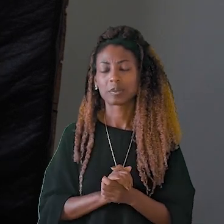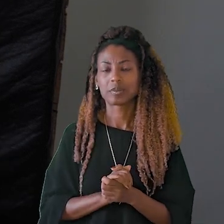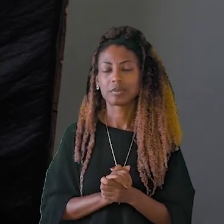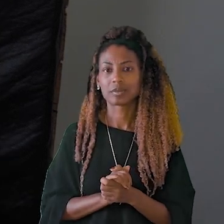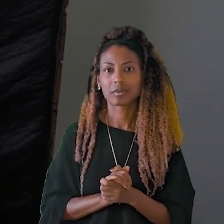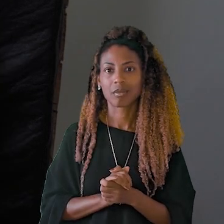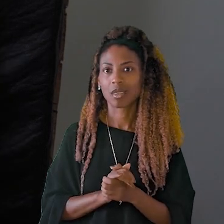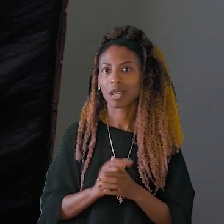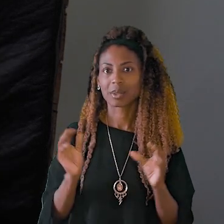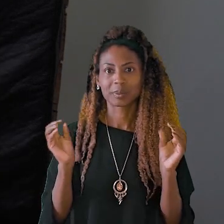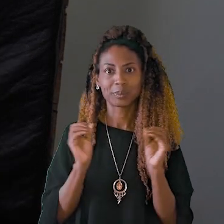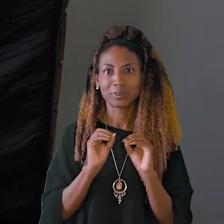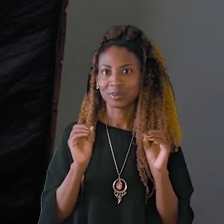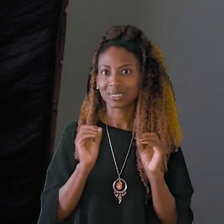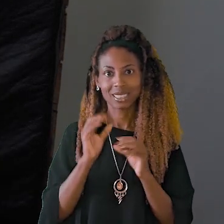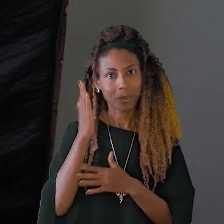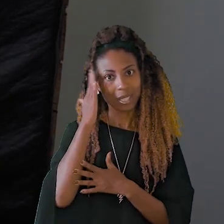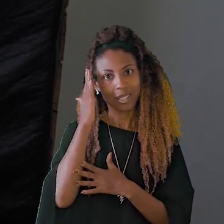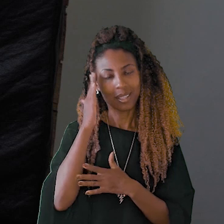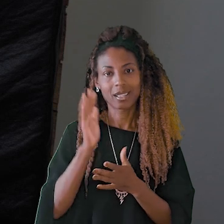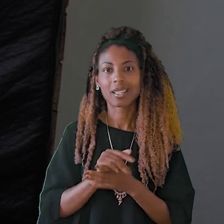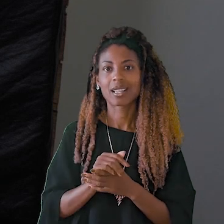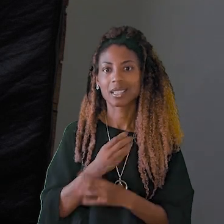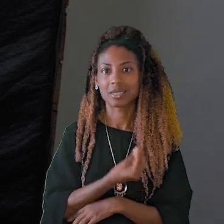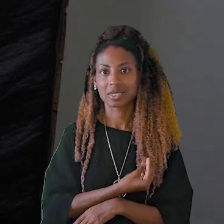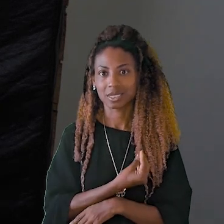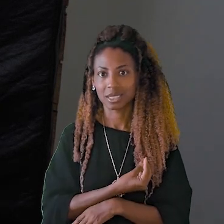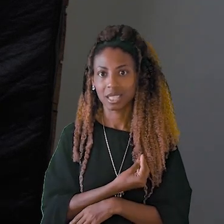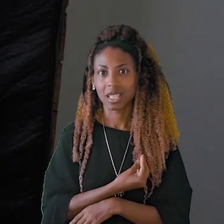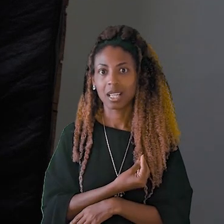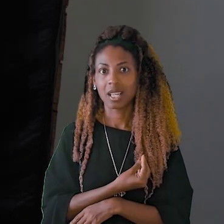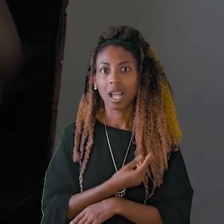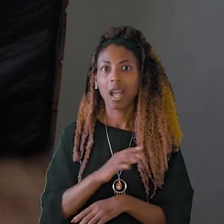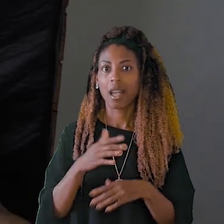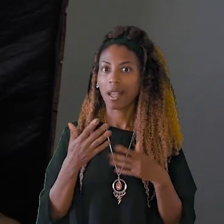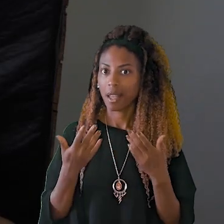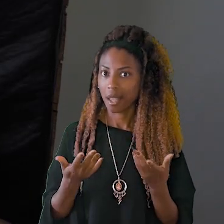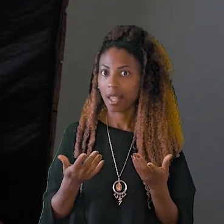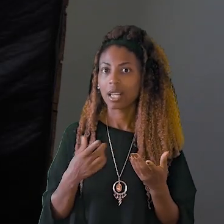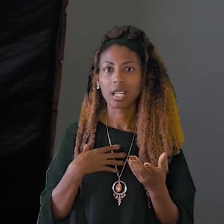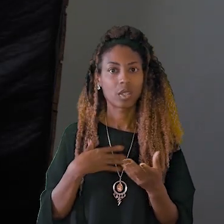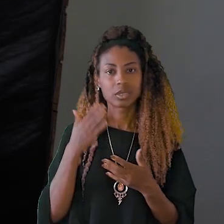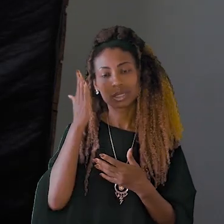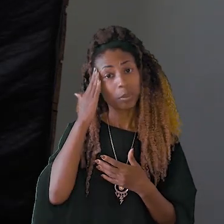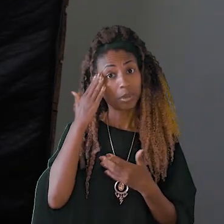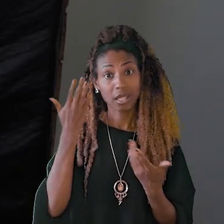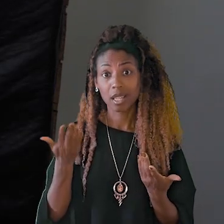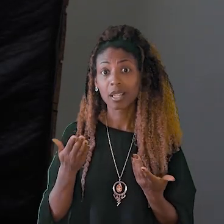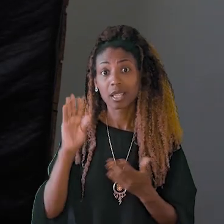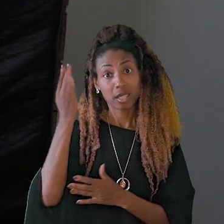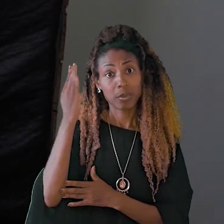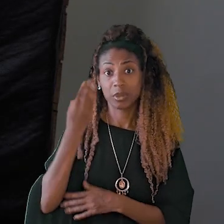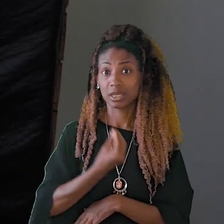Não sabia, no dia ainda do evento, eu não sabia que ela estaria. Então pra mim foi um lugar ainda que não estava sendo preparada pra isso,